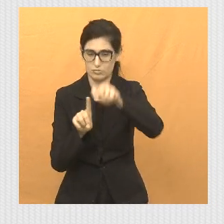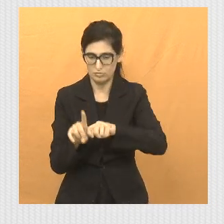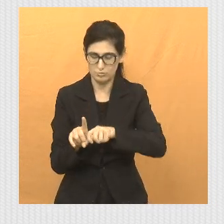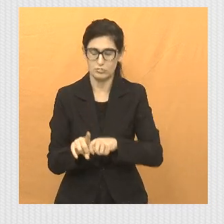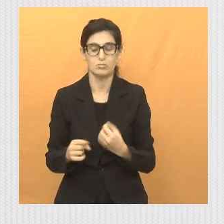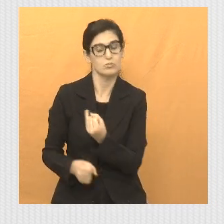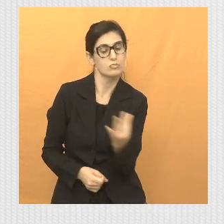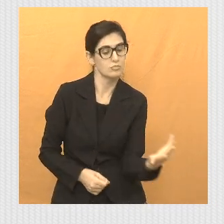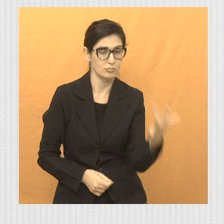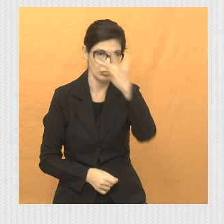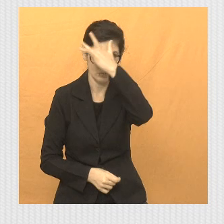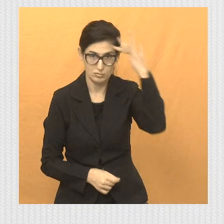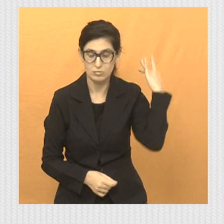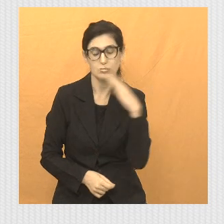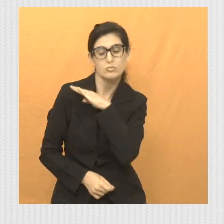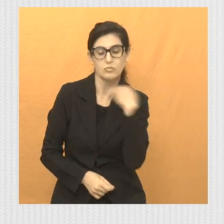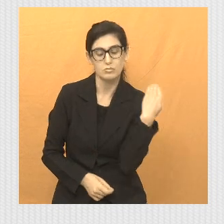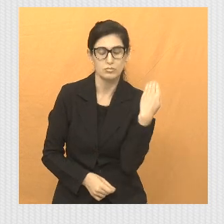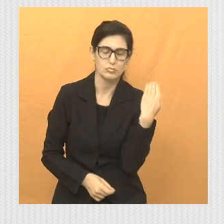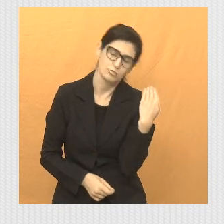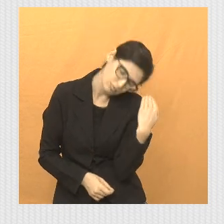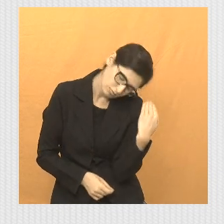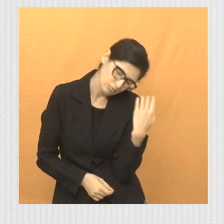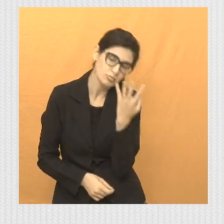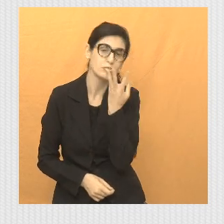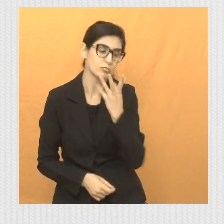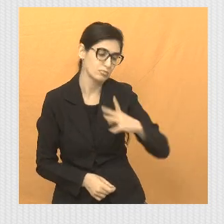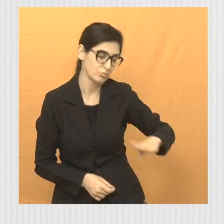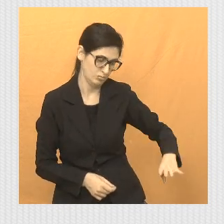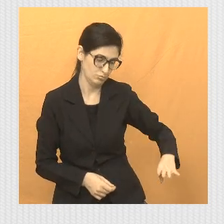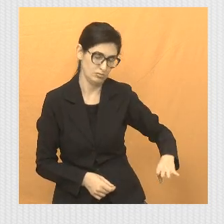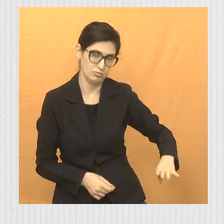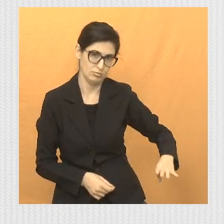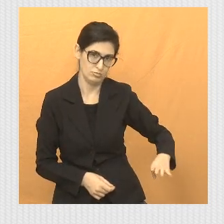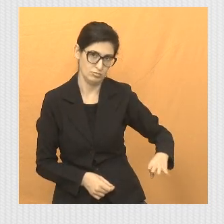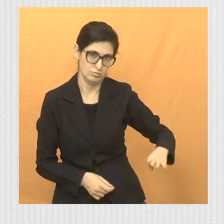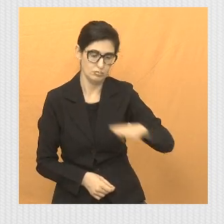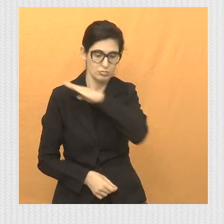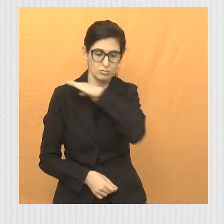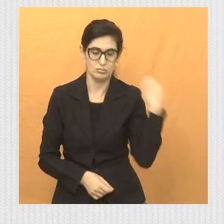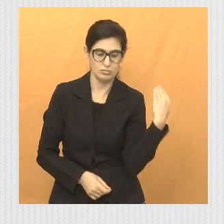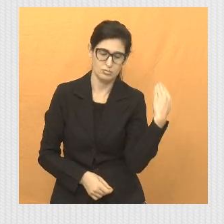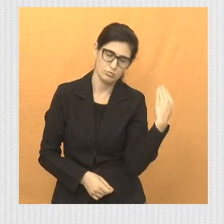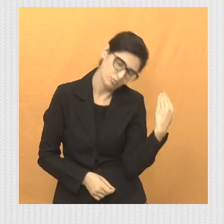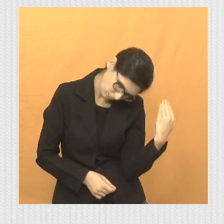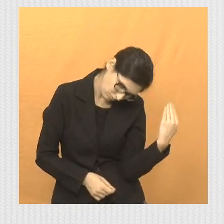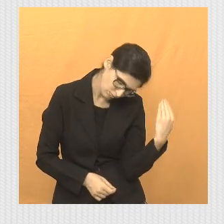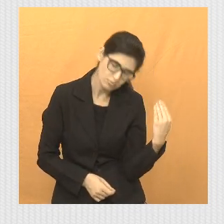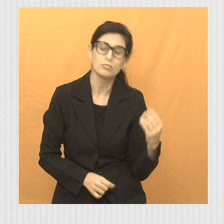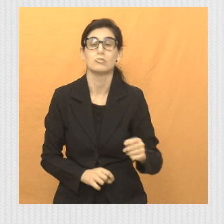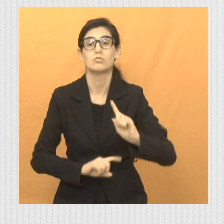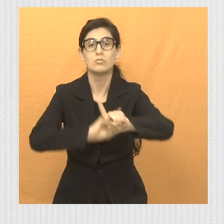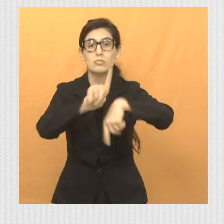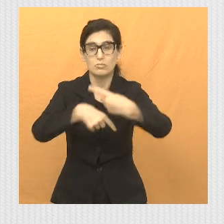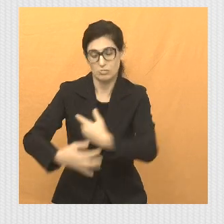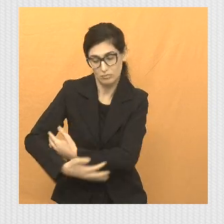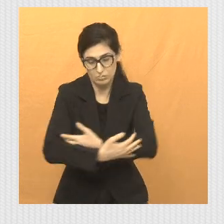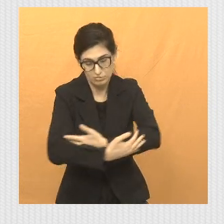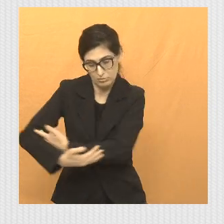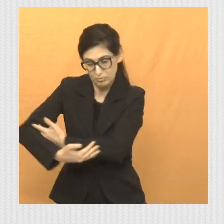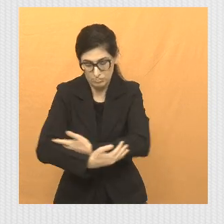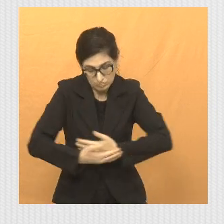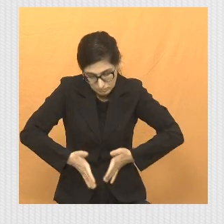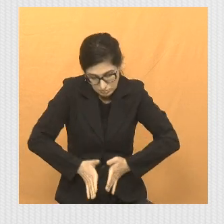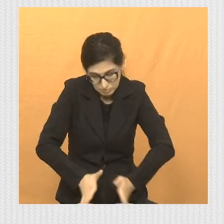de óbitos infantis, a mortalidade infantil, precoce, tardia ou pós-natal. Fechamos o